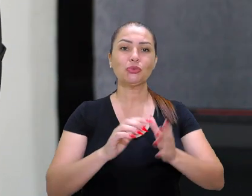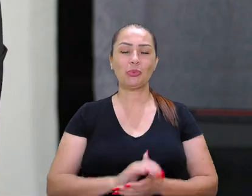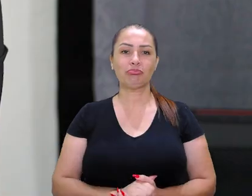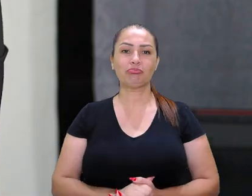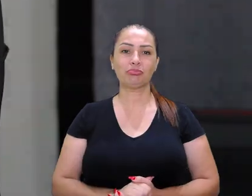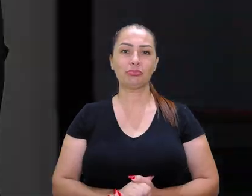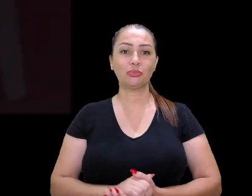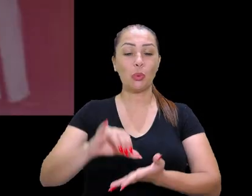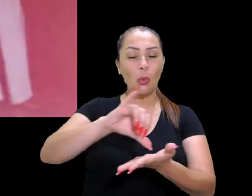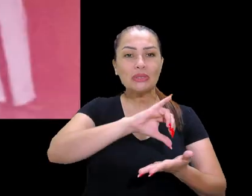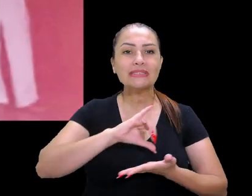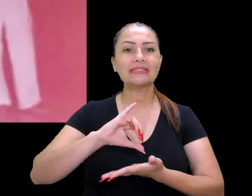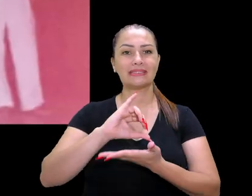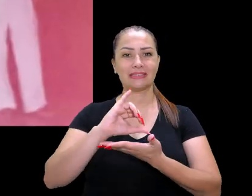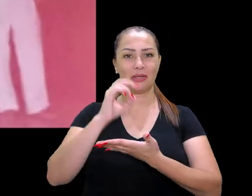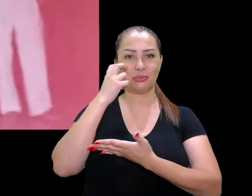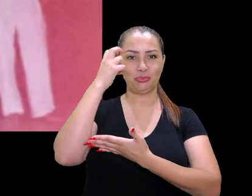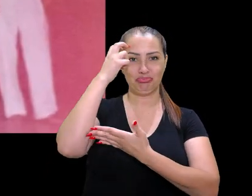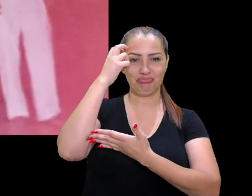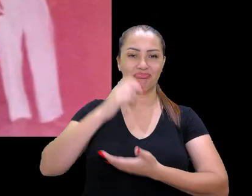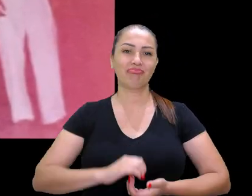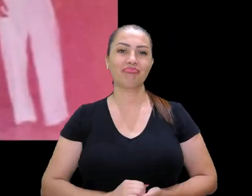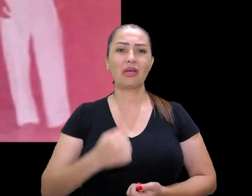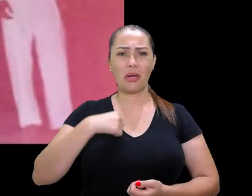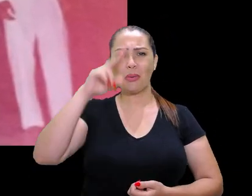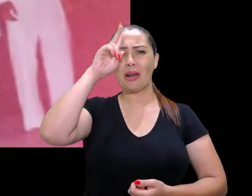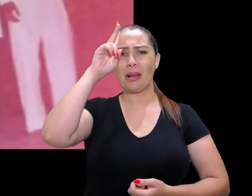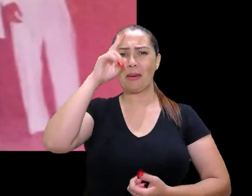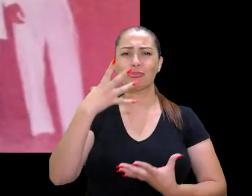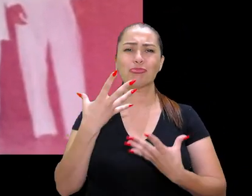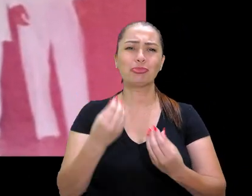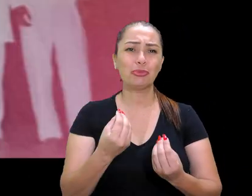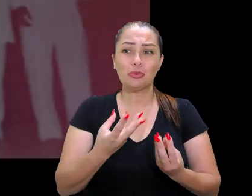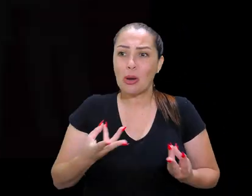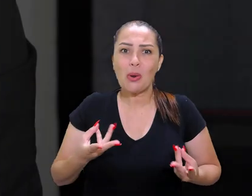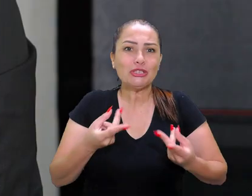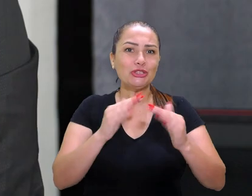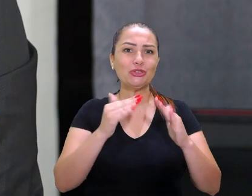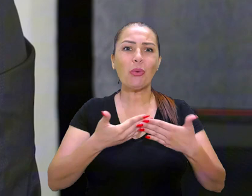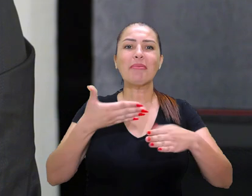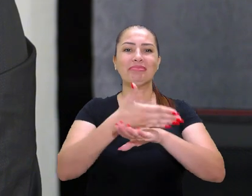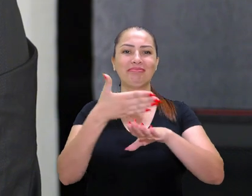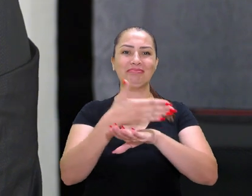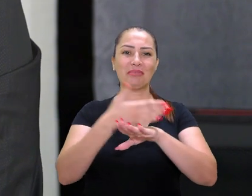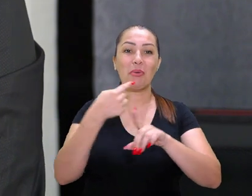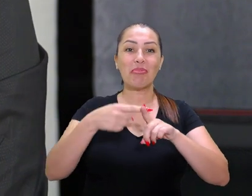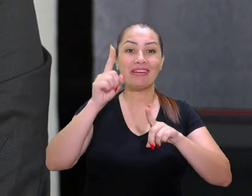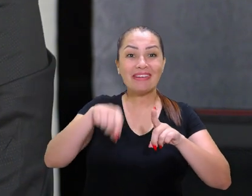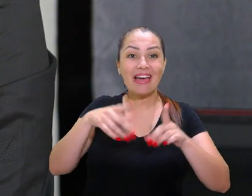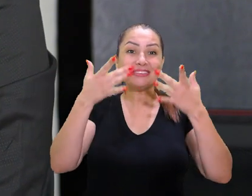e eu lembro muito da quantidade de escolas que iam assistir, porque se tratava de uma